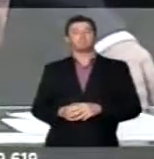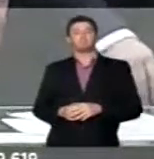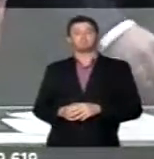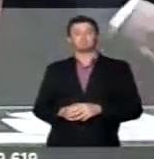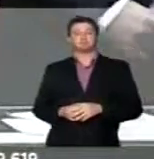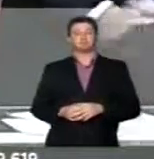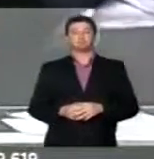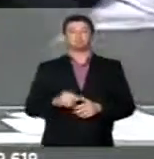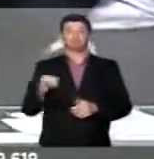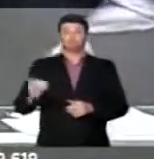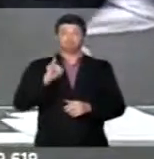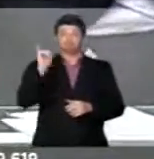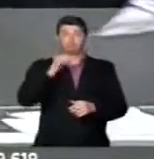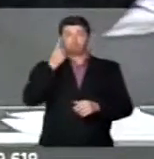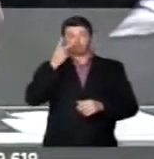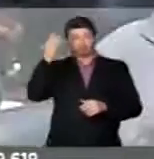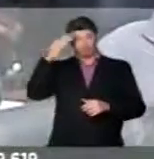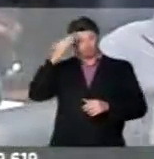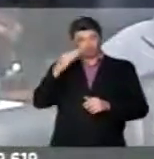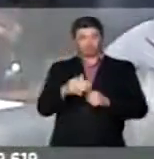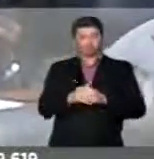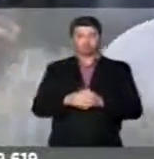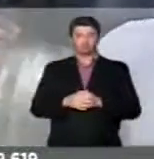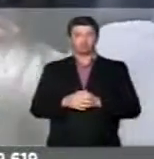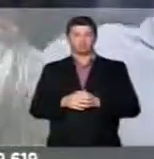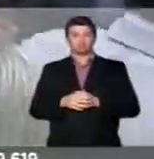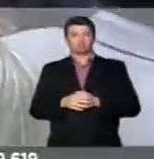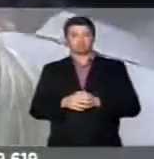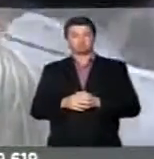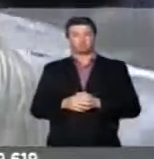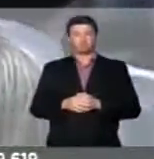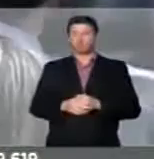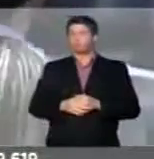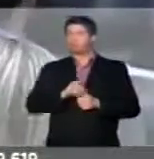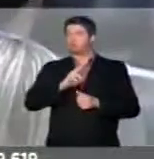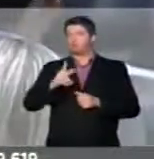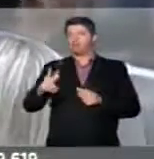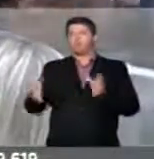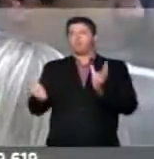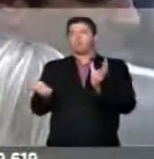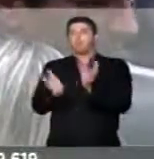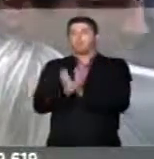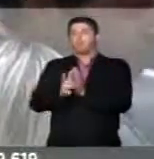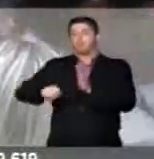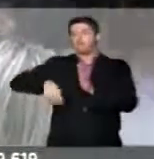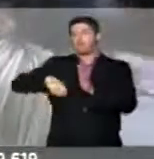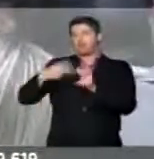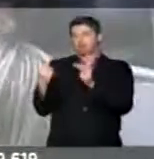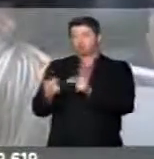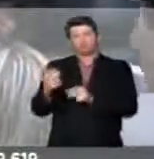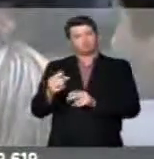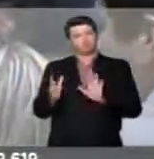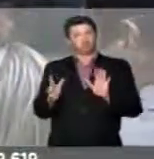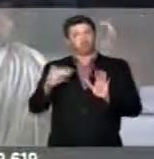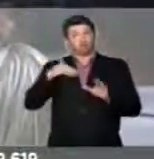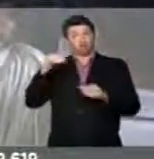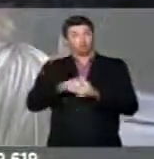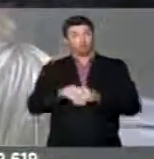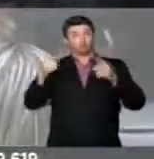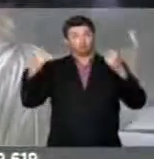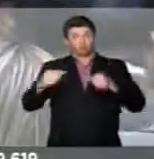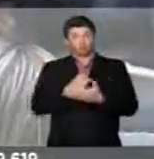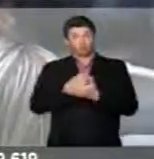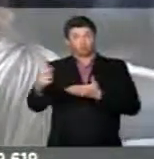é muito importante que se entenda que nem todos fazem parte da mesma panela. Eu votei contra